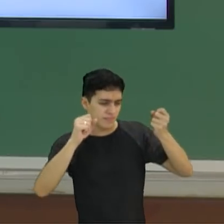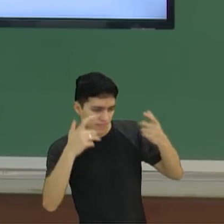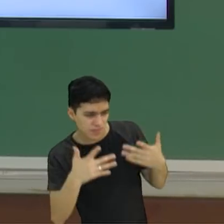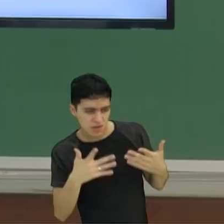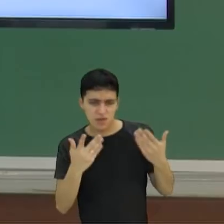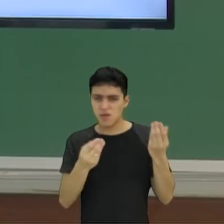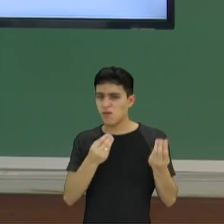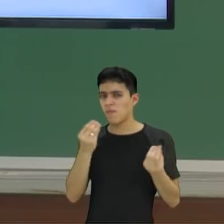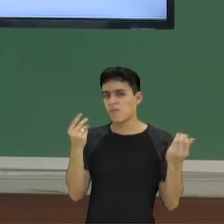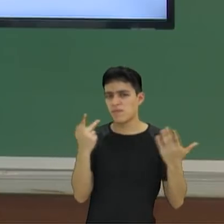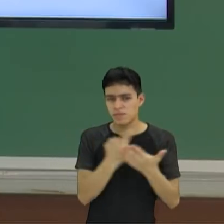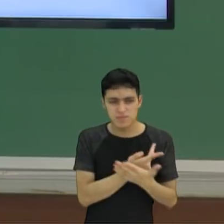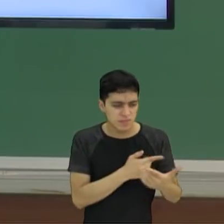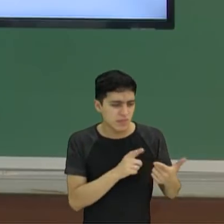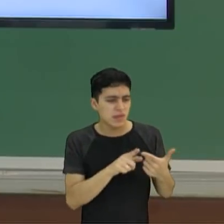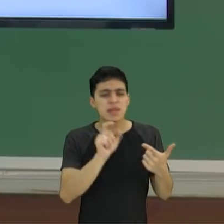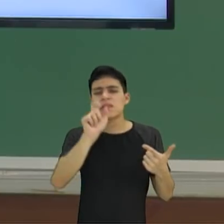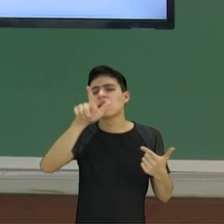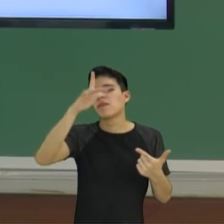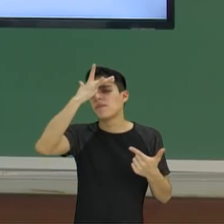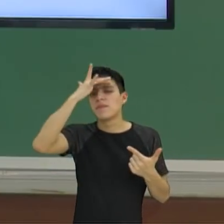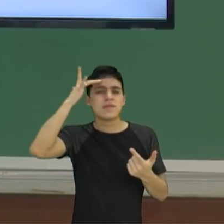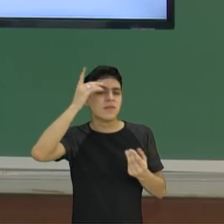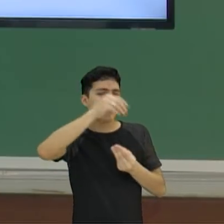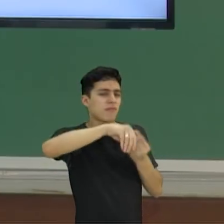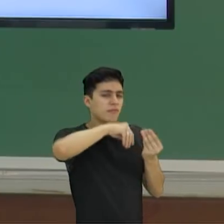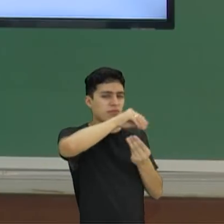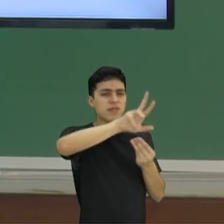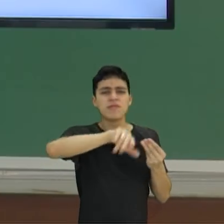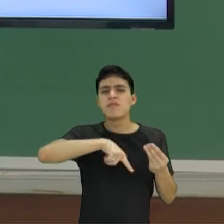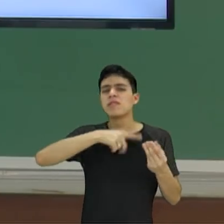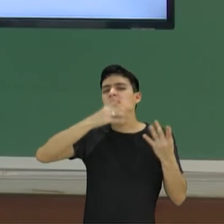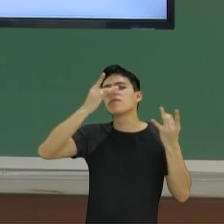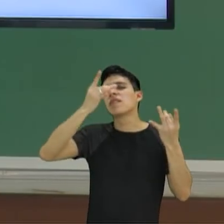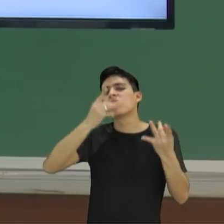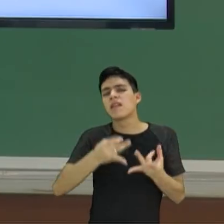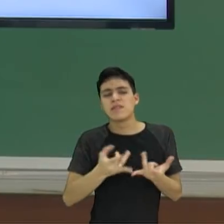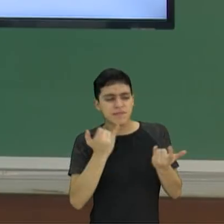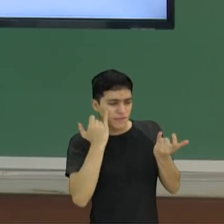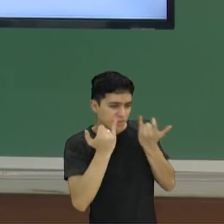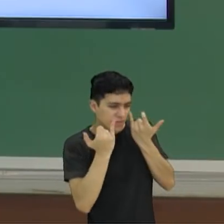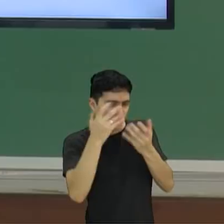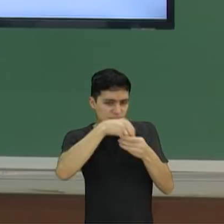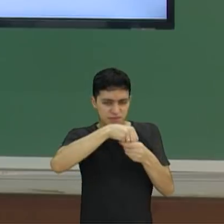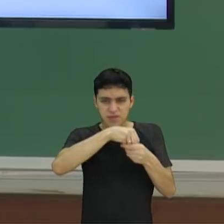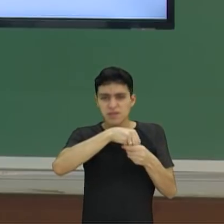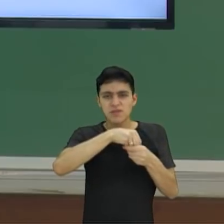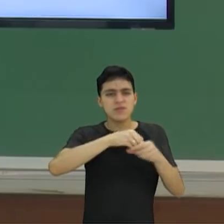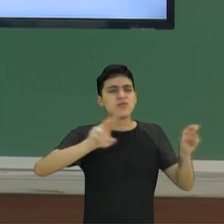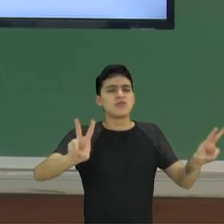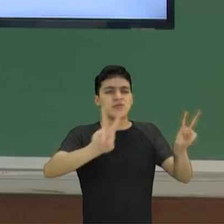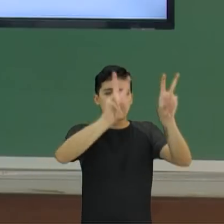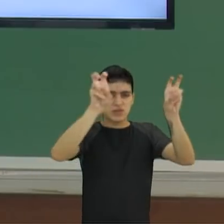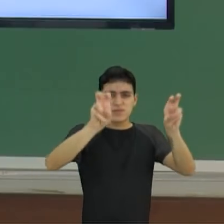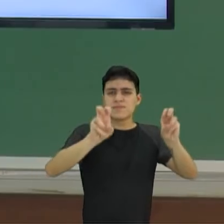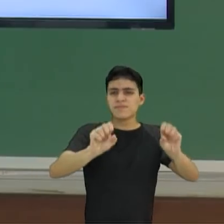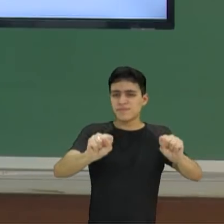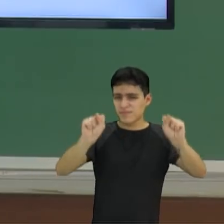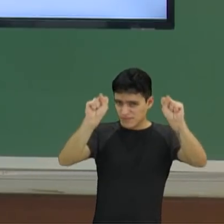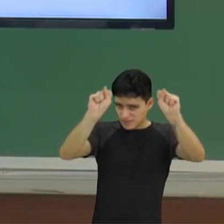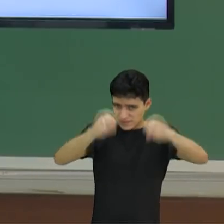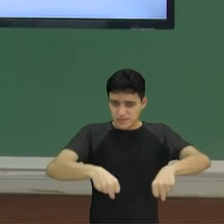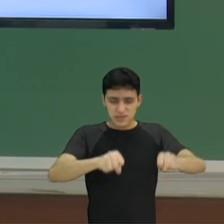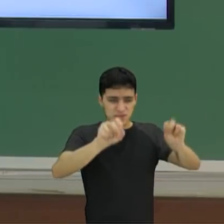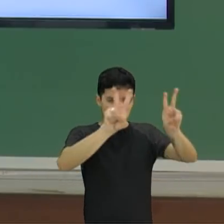isso acontece, quem que é o envolvido, vai ter o detalhamento das informações do título. Mas sim, o título resumiu